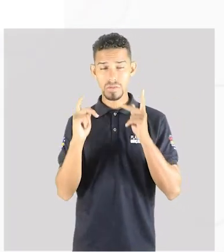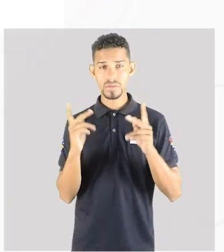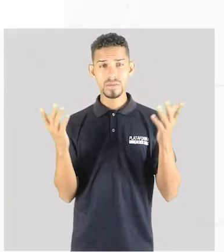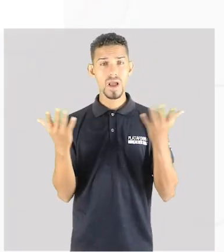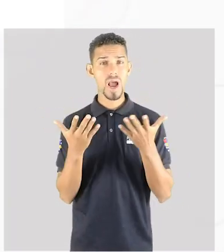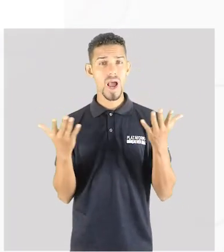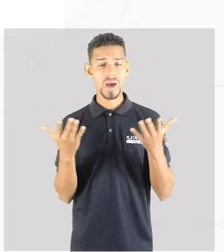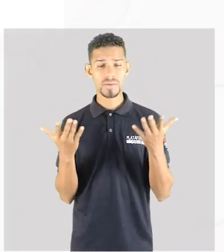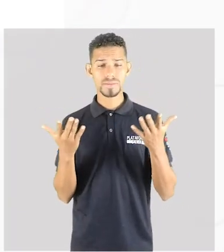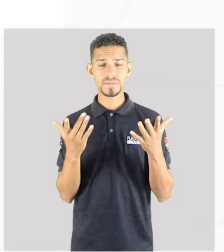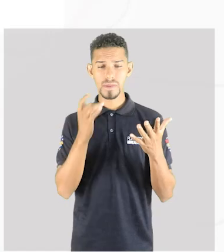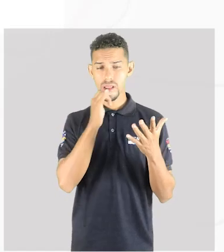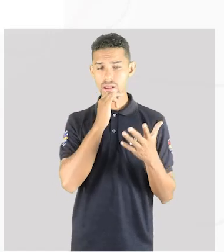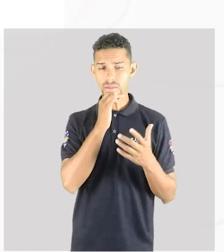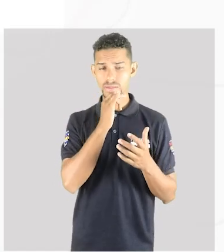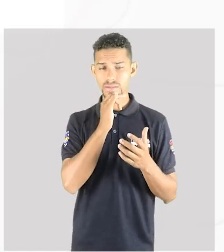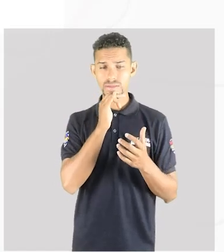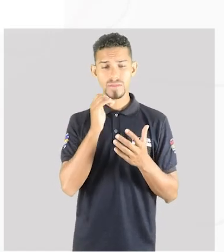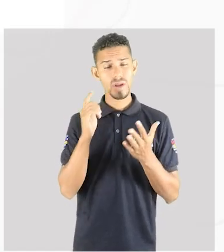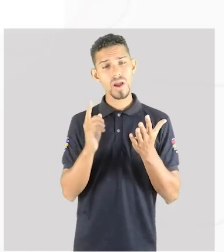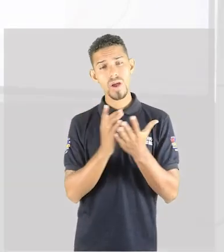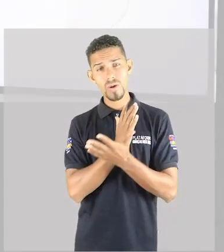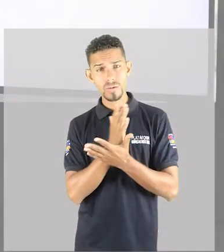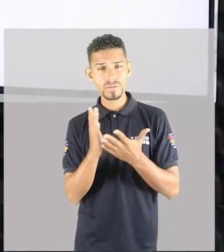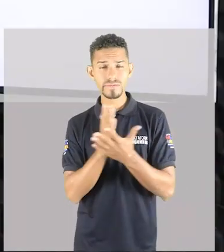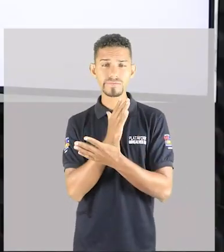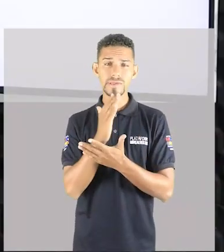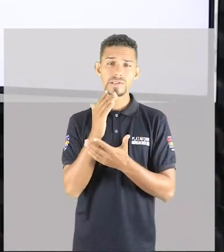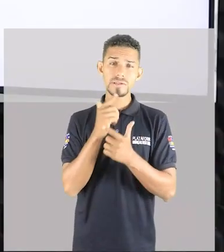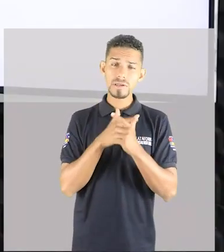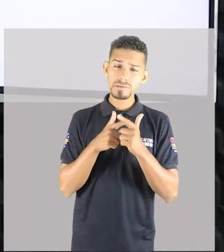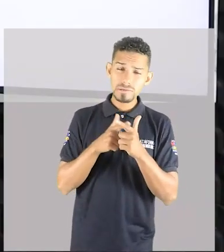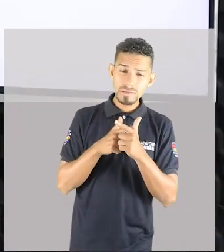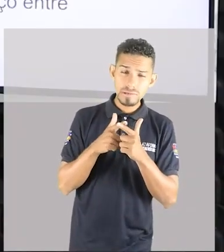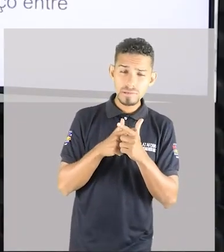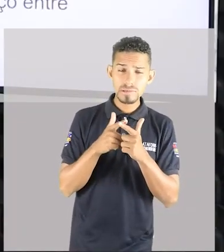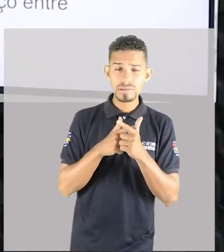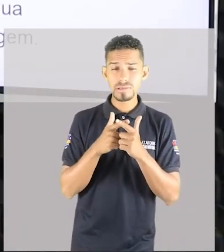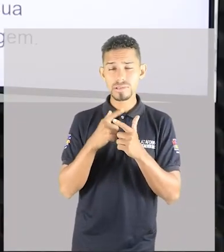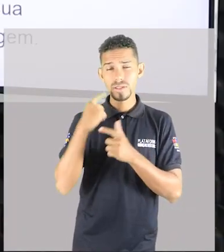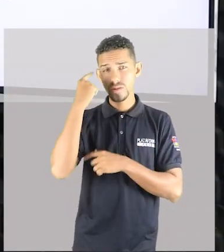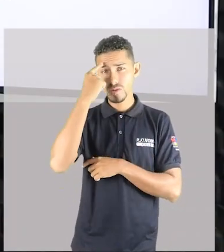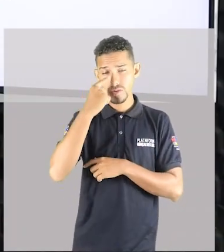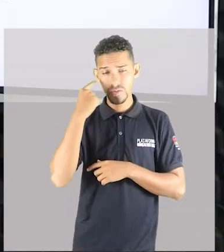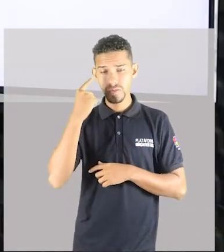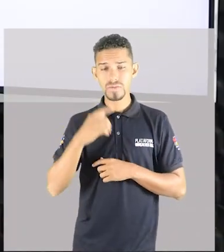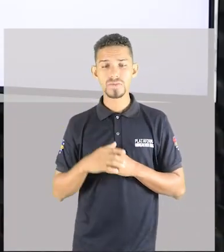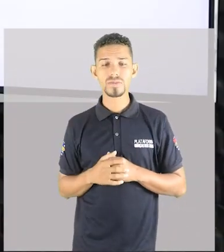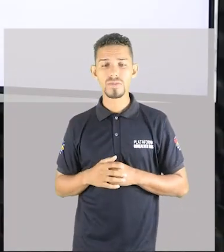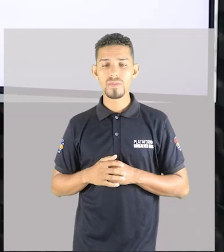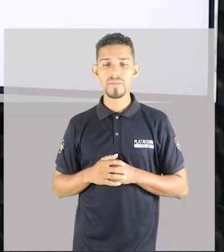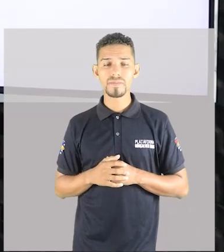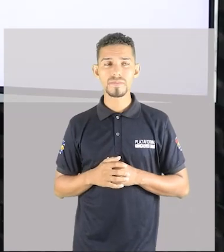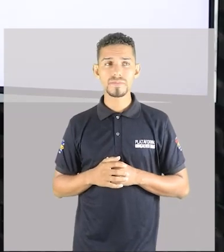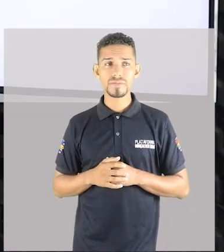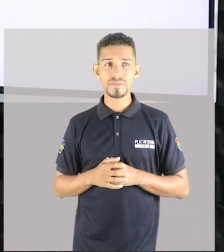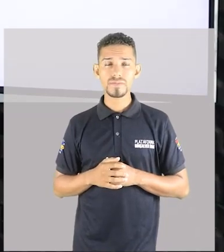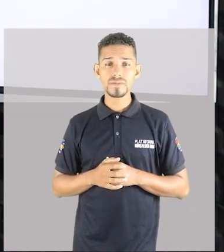Aí agora vamos falar de alguns defeitos da visão. Deixa eu voltar mais uma vez aqui para a